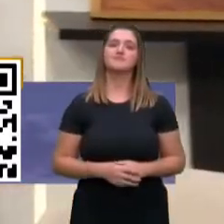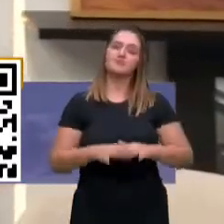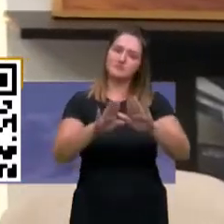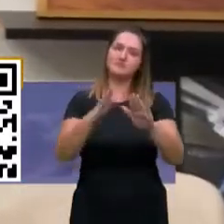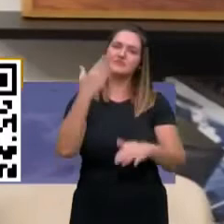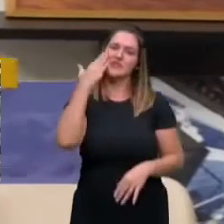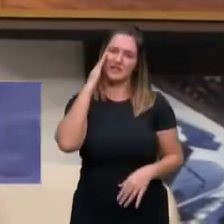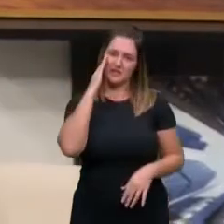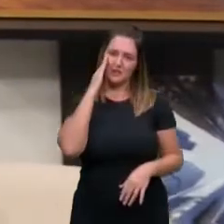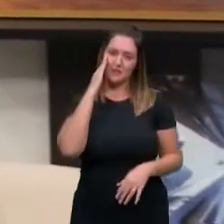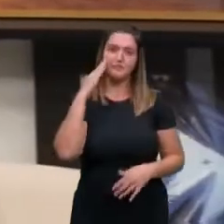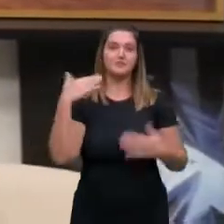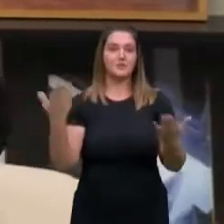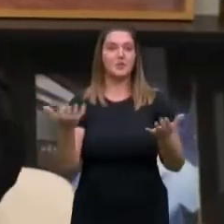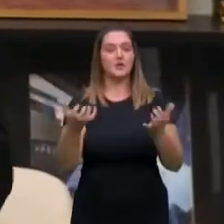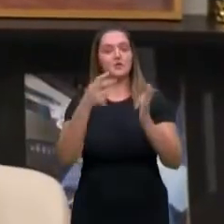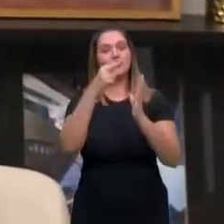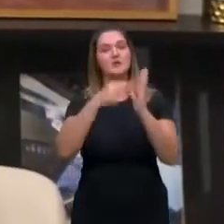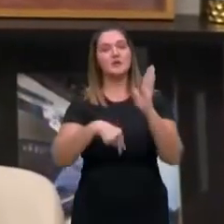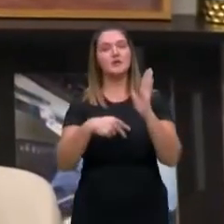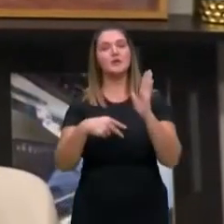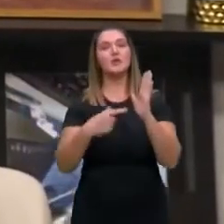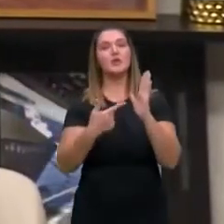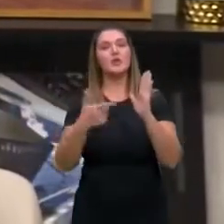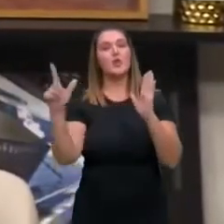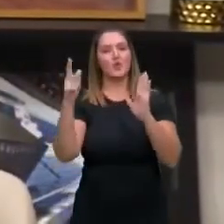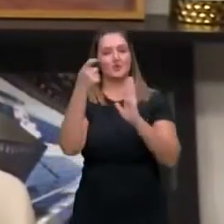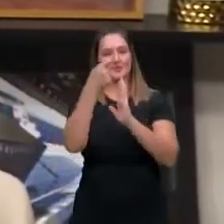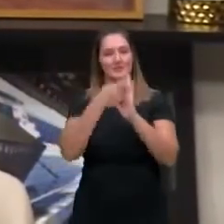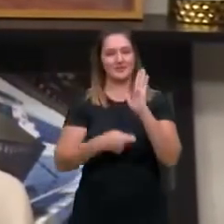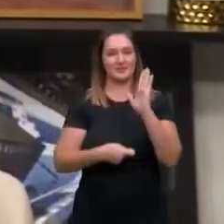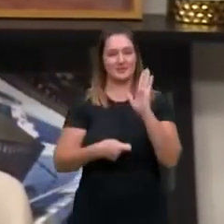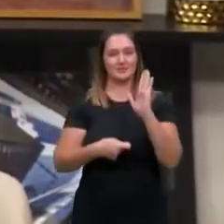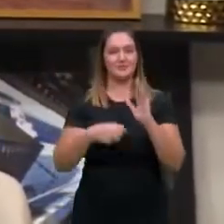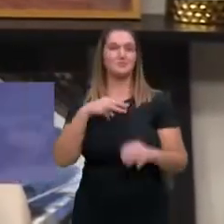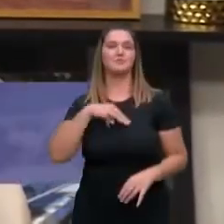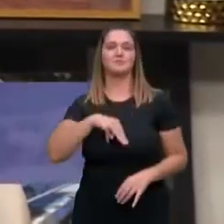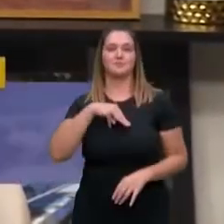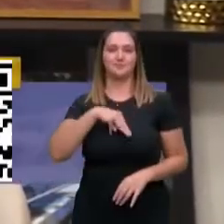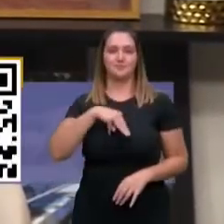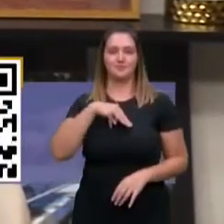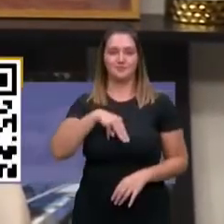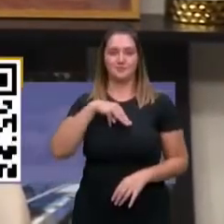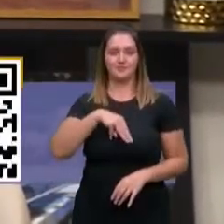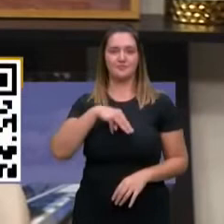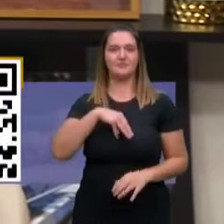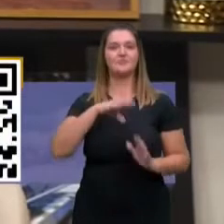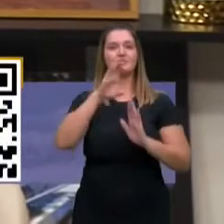Agora que você entendeu esse assunto, eu queria ler com você um texto mais de Mateus.